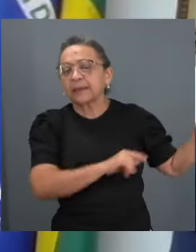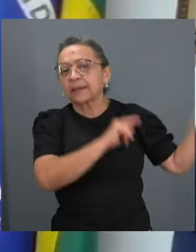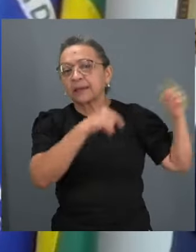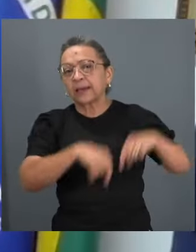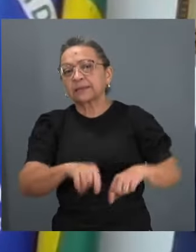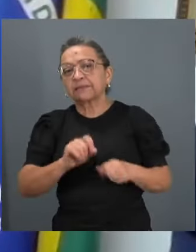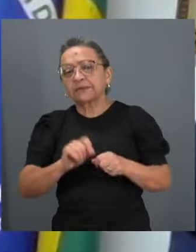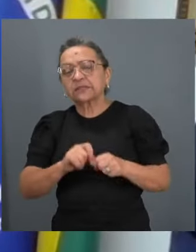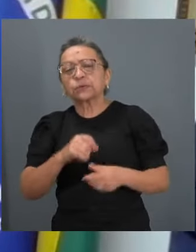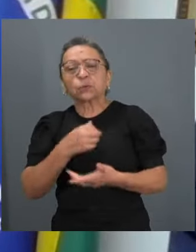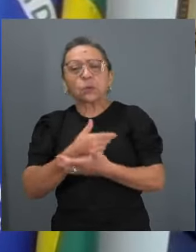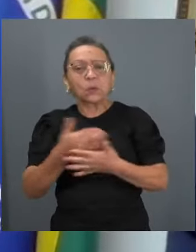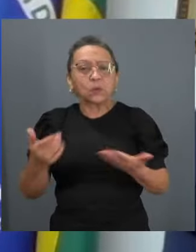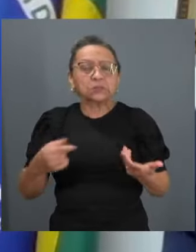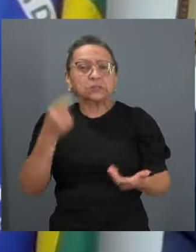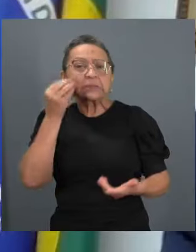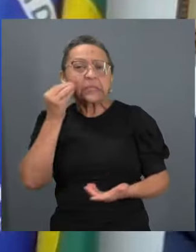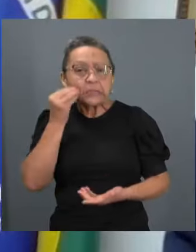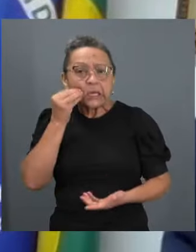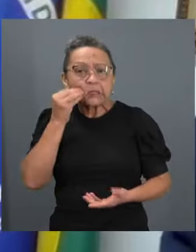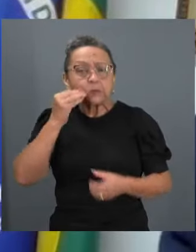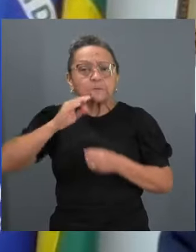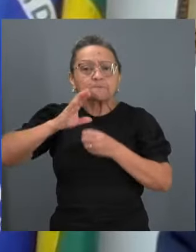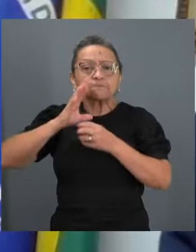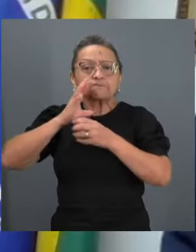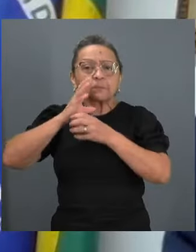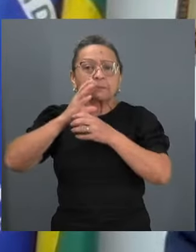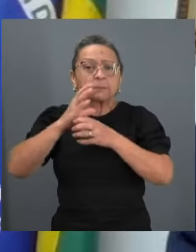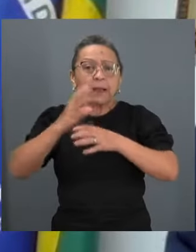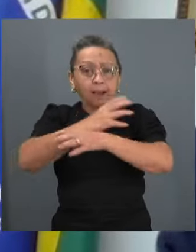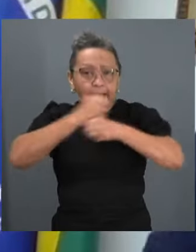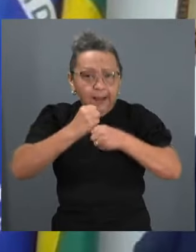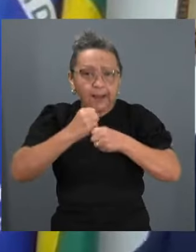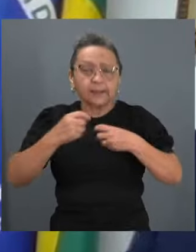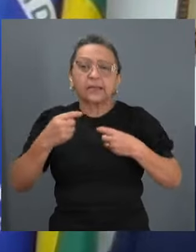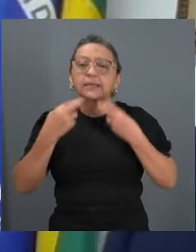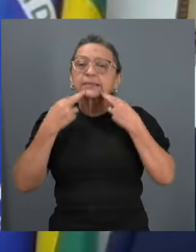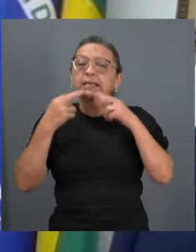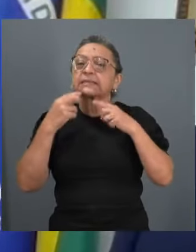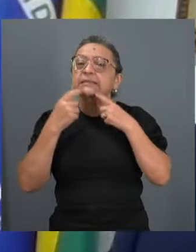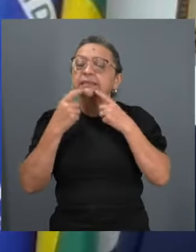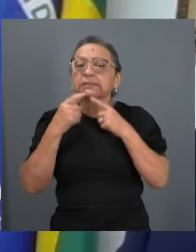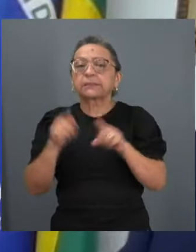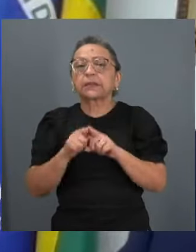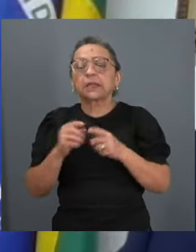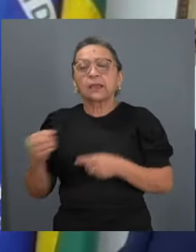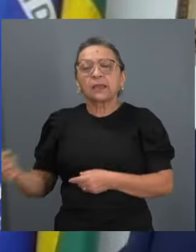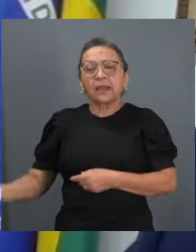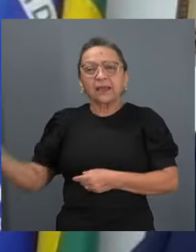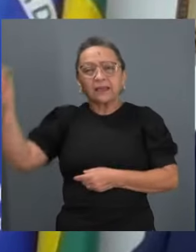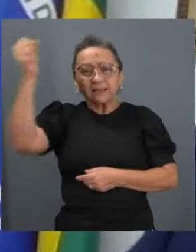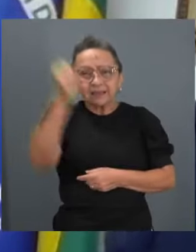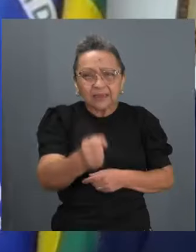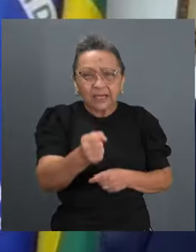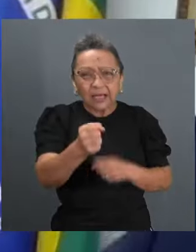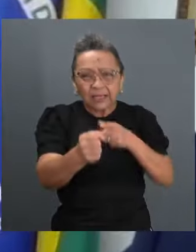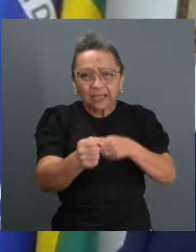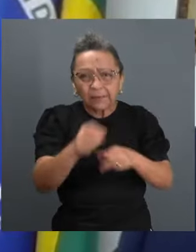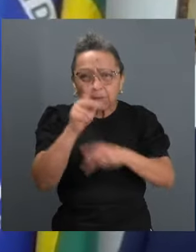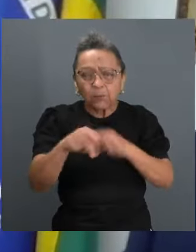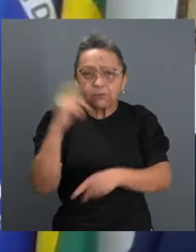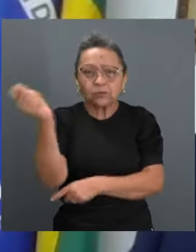fazendo o que estava fazendo aí, tentando calar as críticas, e jogar lá para o povo do Rio Grande do Sul, isso é